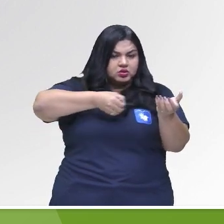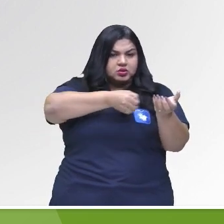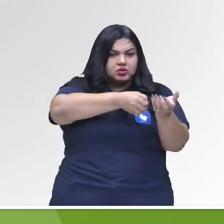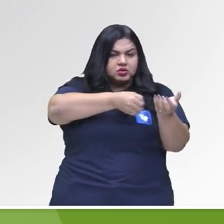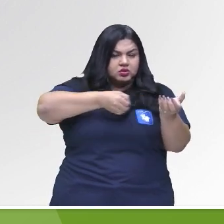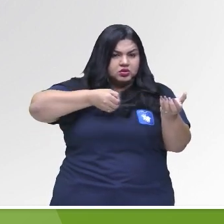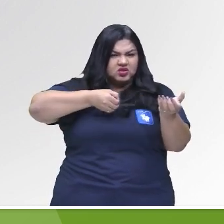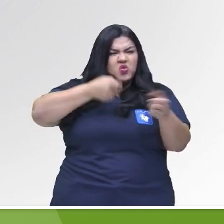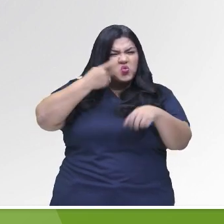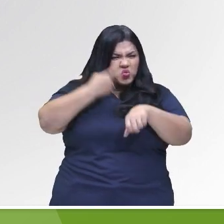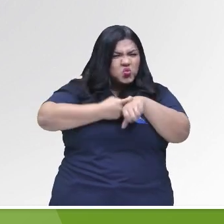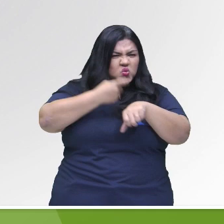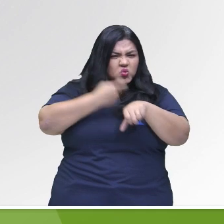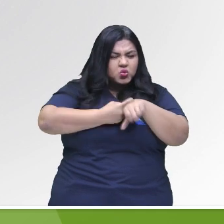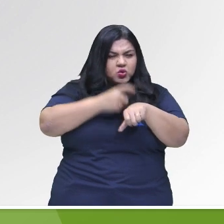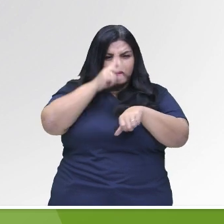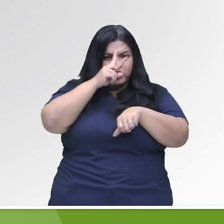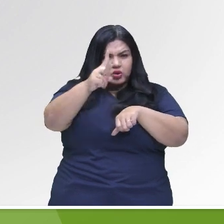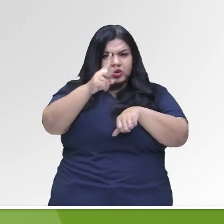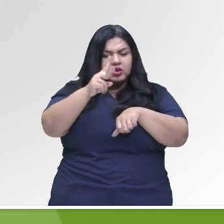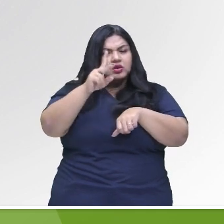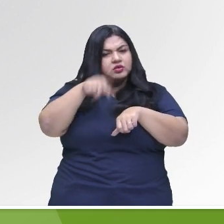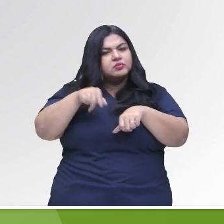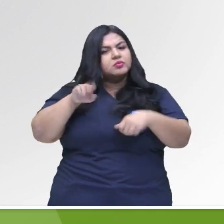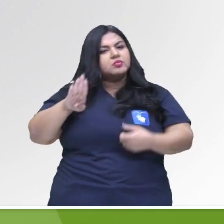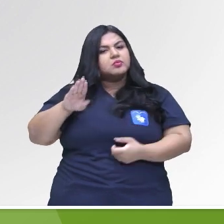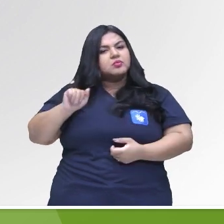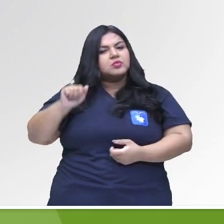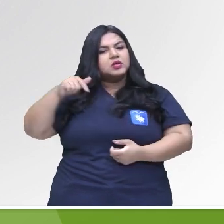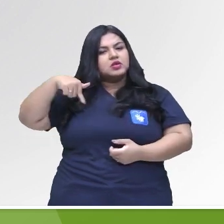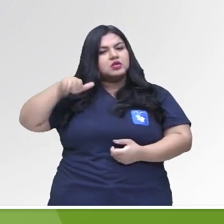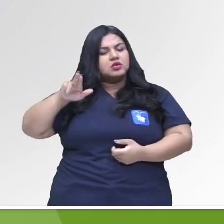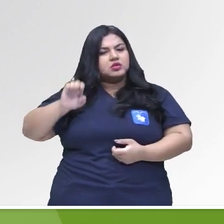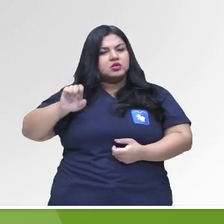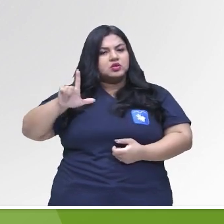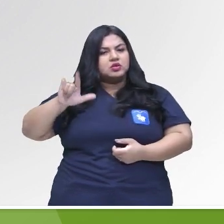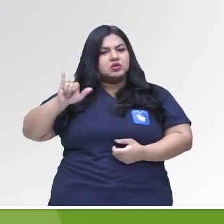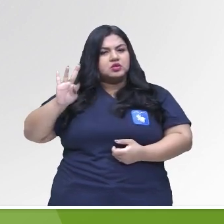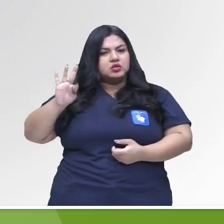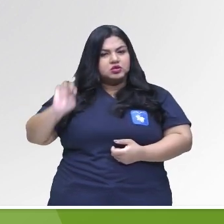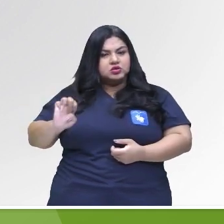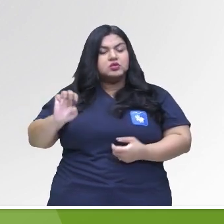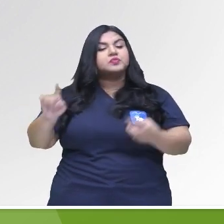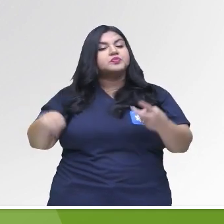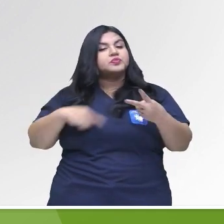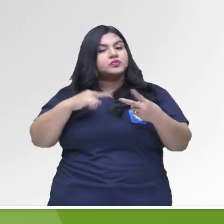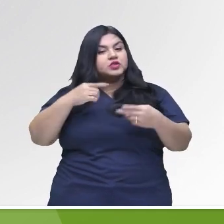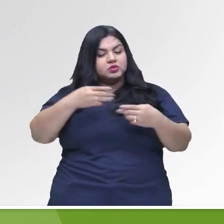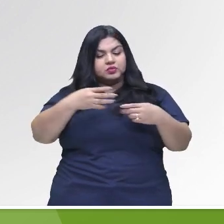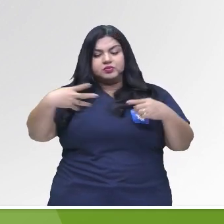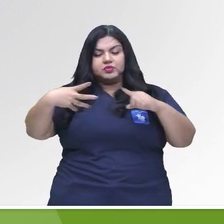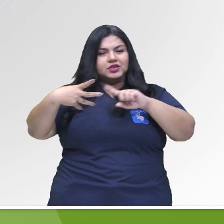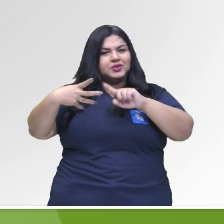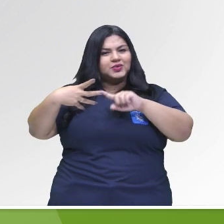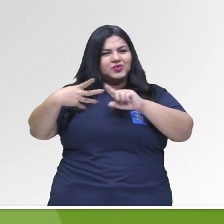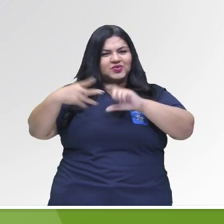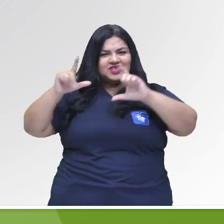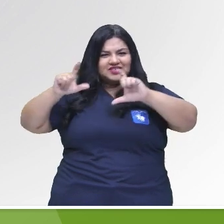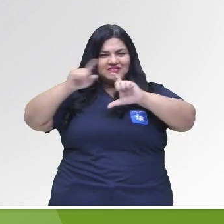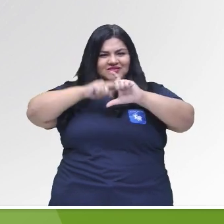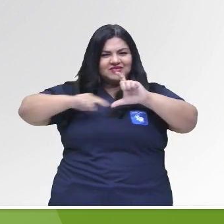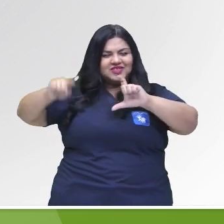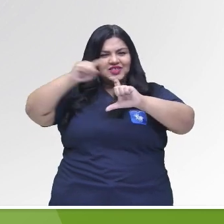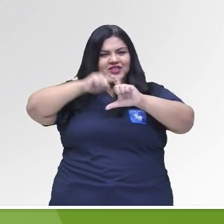cabo duro, resistente, é de baquelite, então é um termofixo. O velho e conhecido vinil, né,